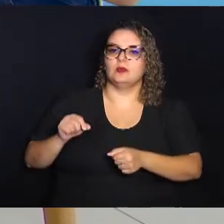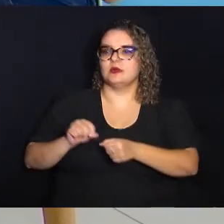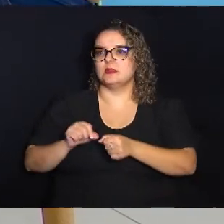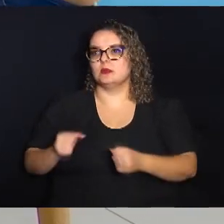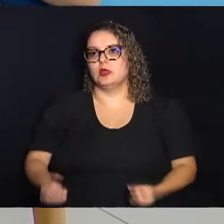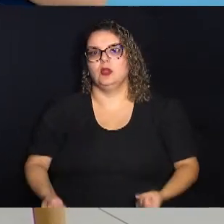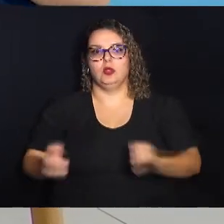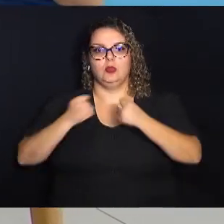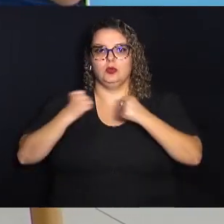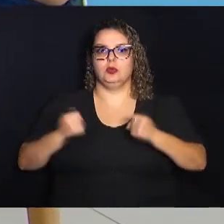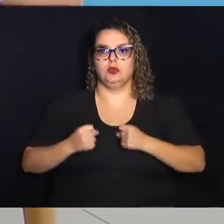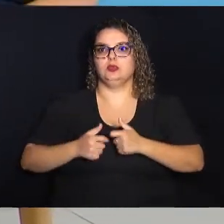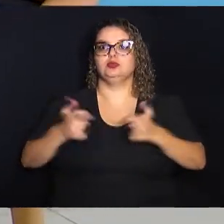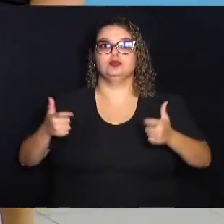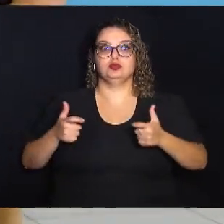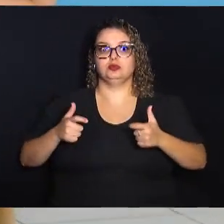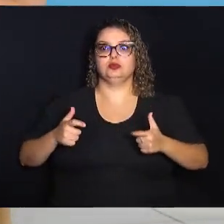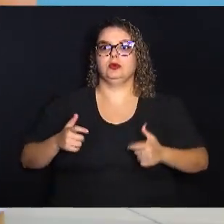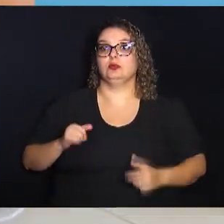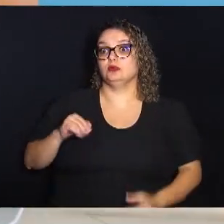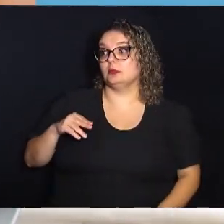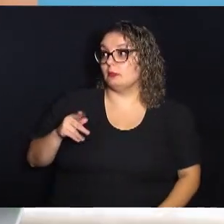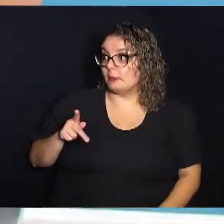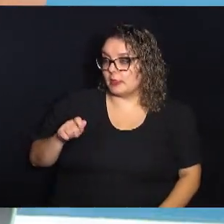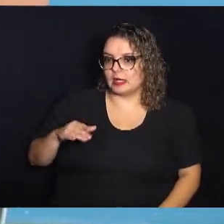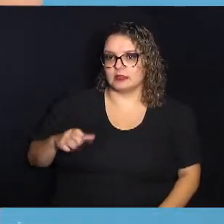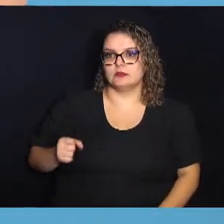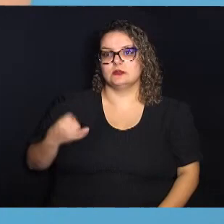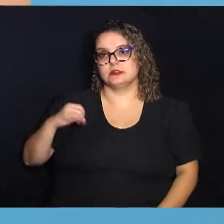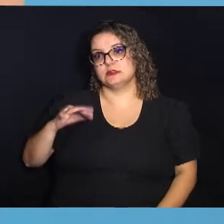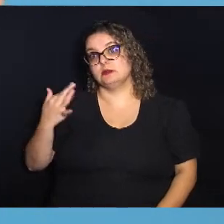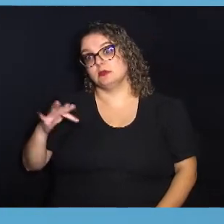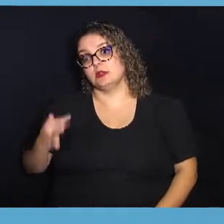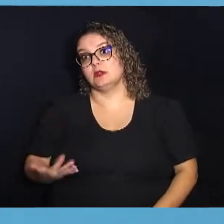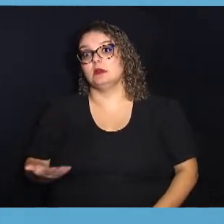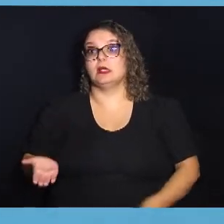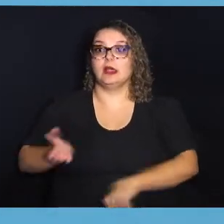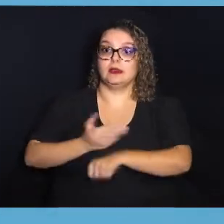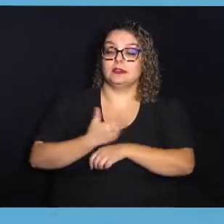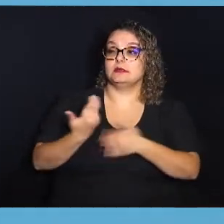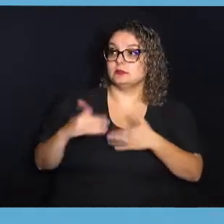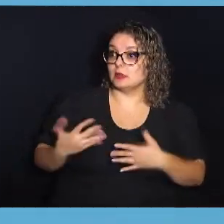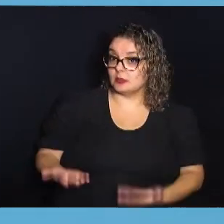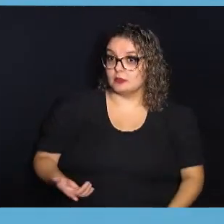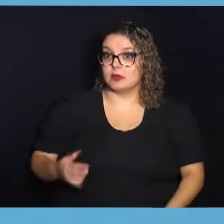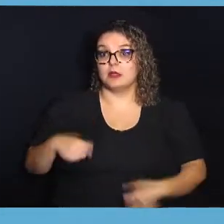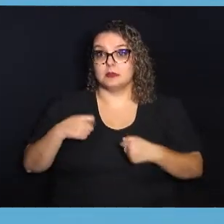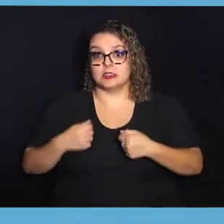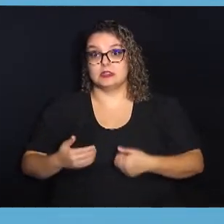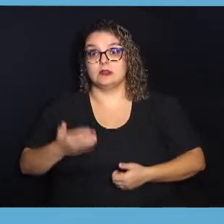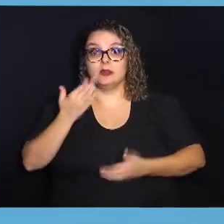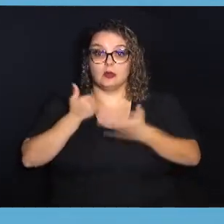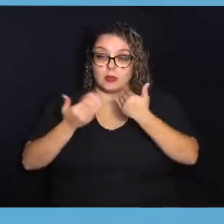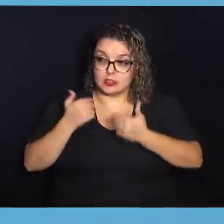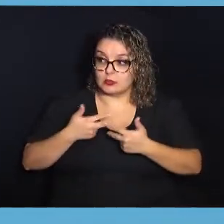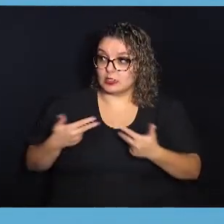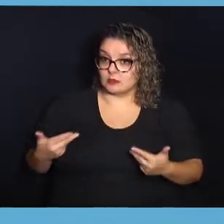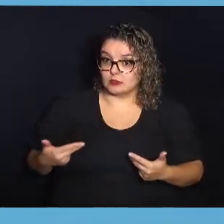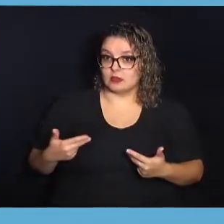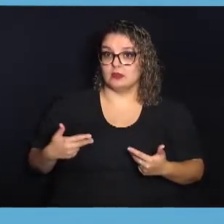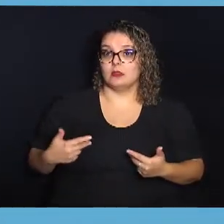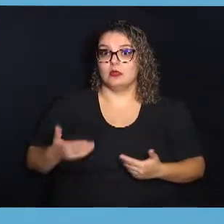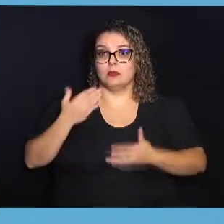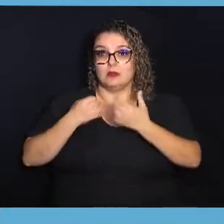fazer uma atividade física de alto impacto no dia anterior, porque se machuca antes da prova. Precisa ter cuidado com a alimentação,